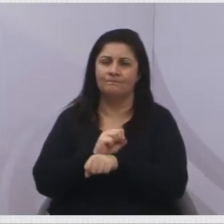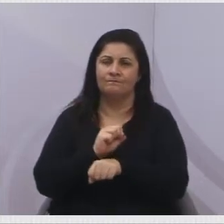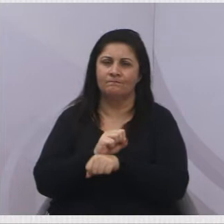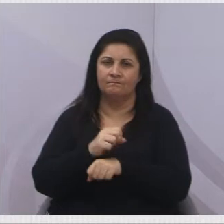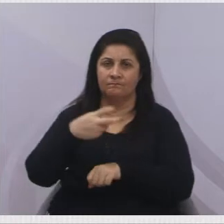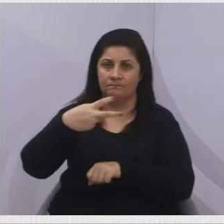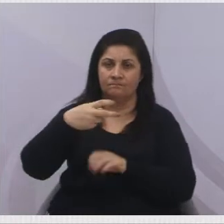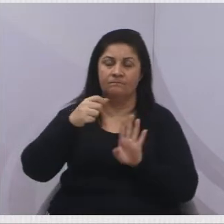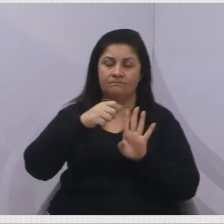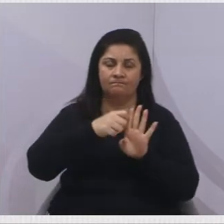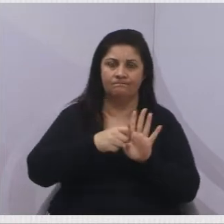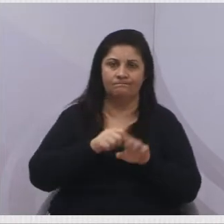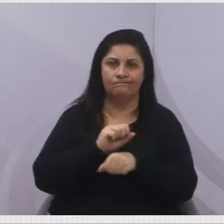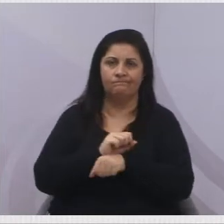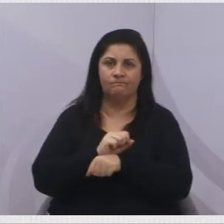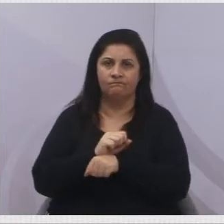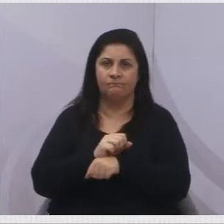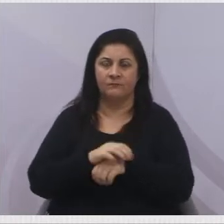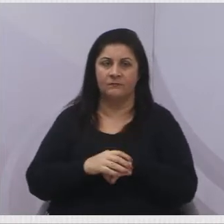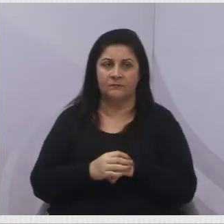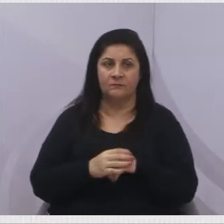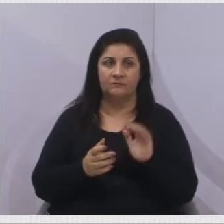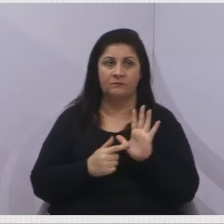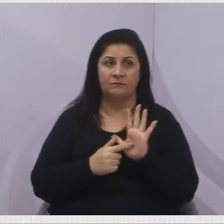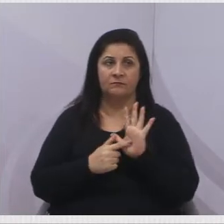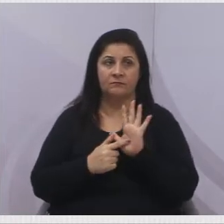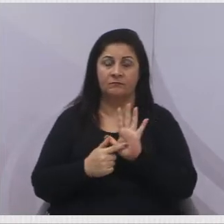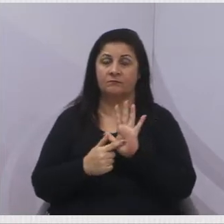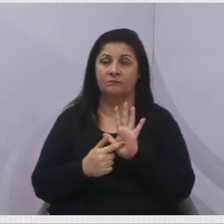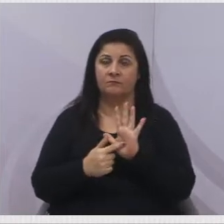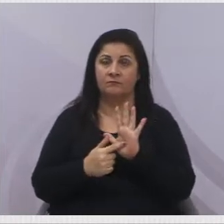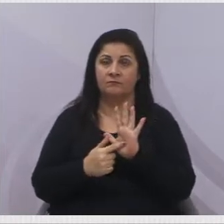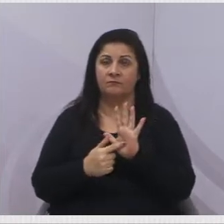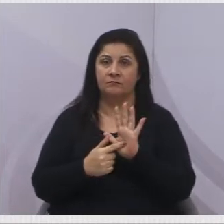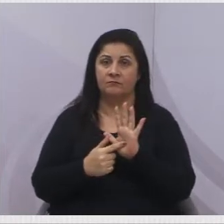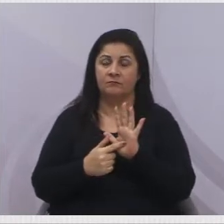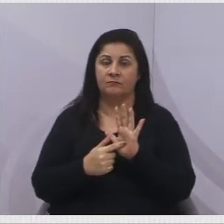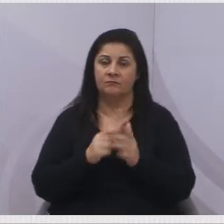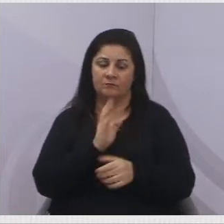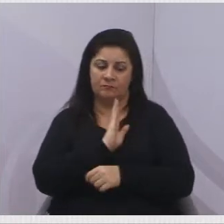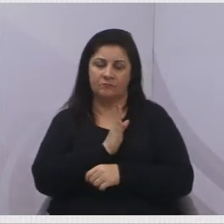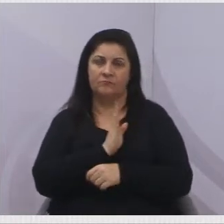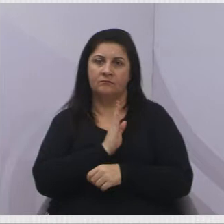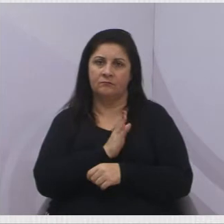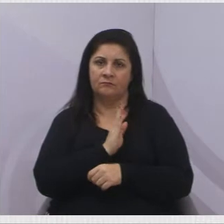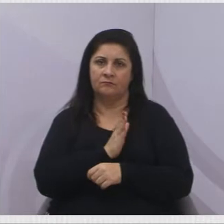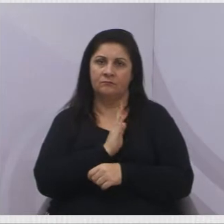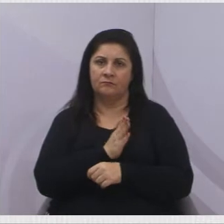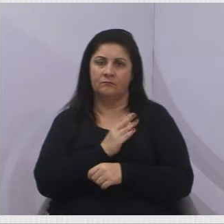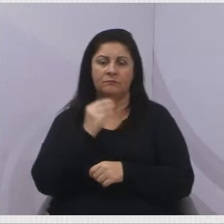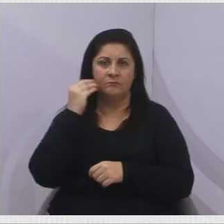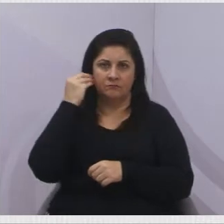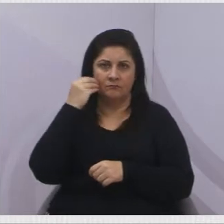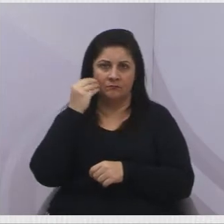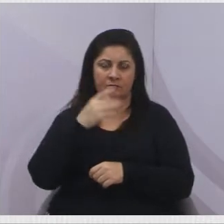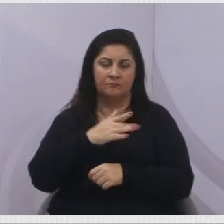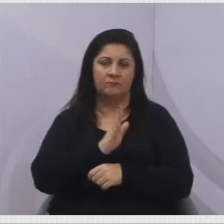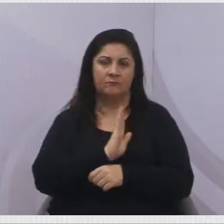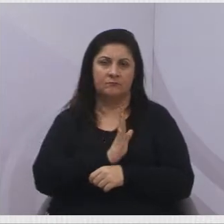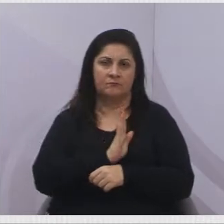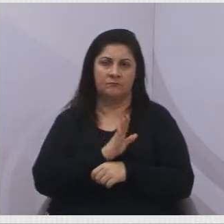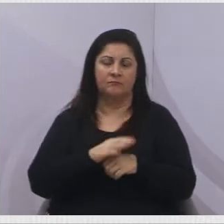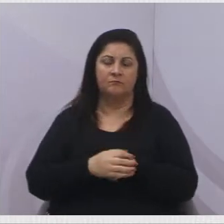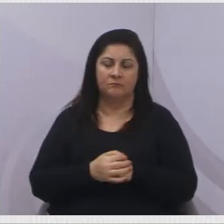segundo quadrimestre, eu vou dar destaque ao eletrocardiograma, que é realizado, a